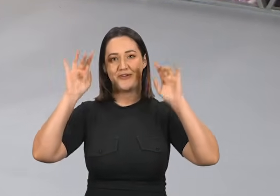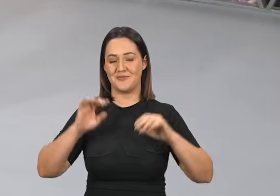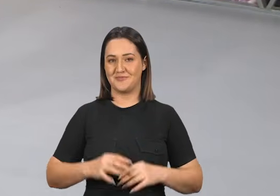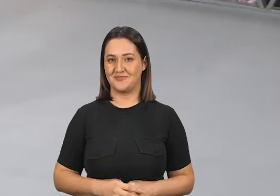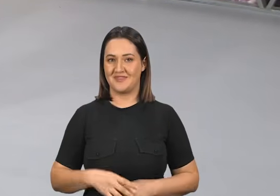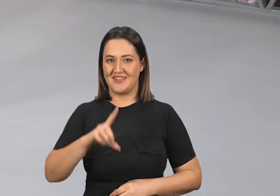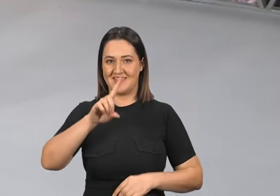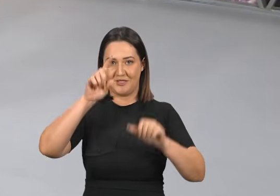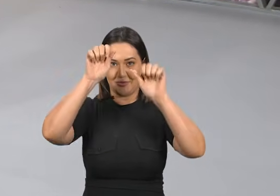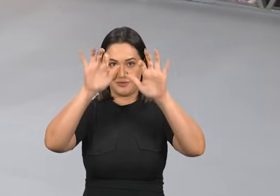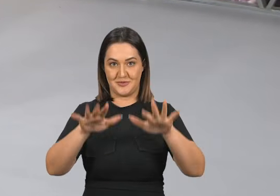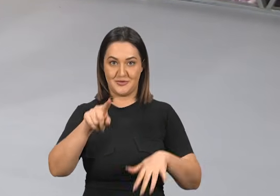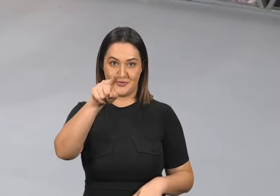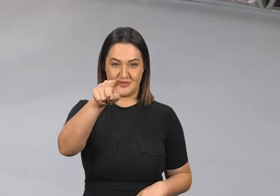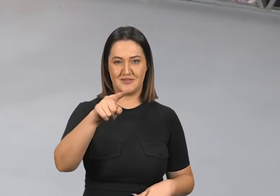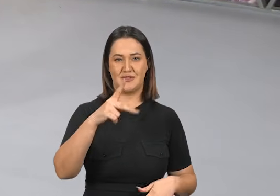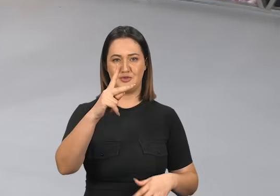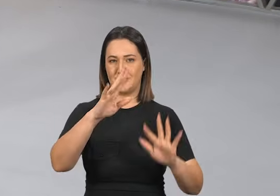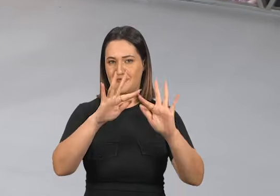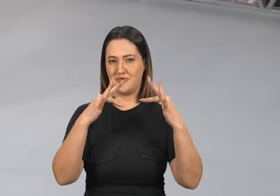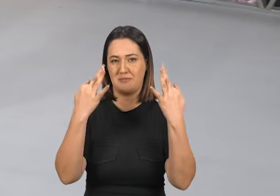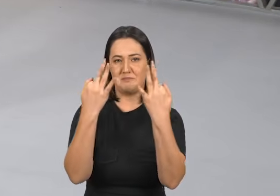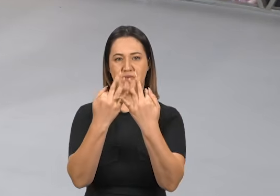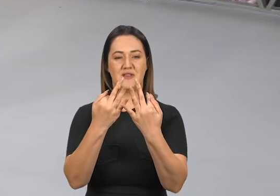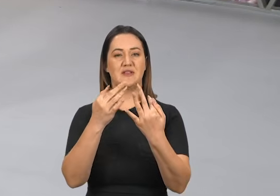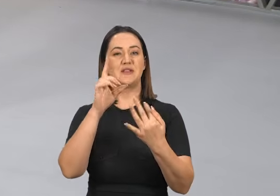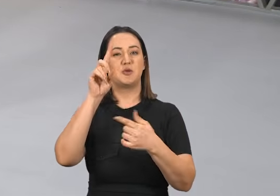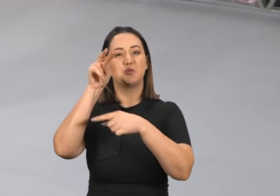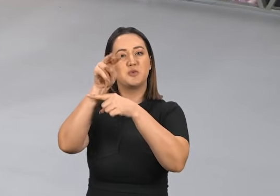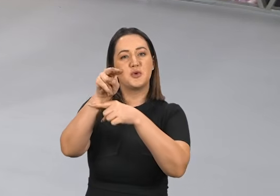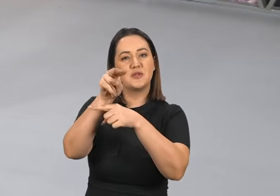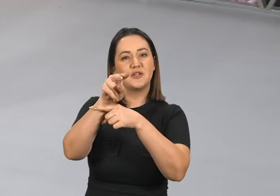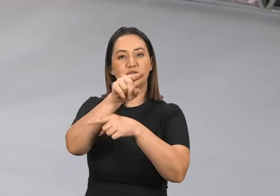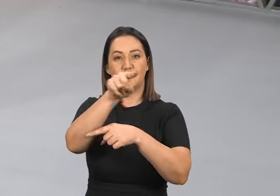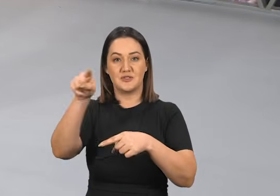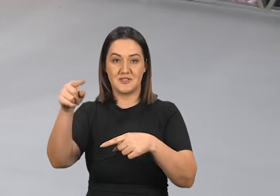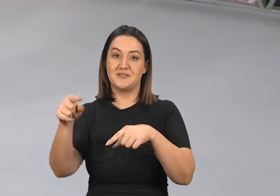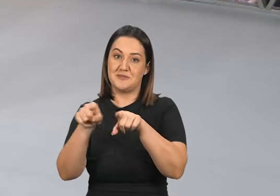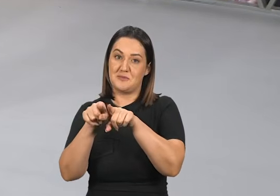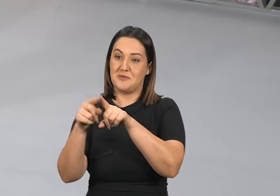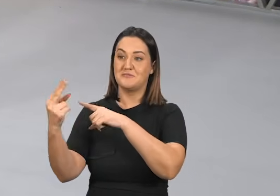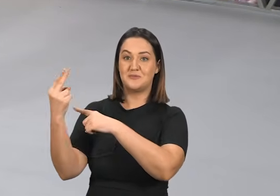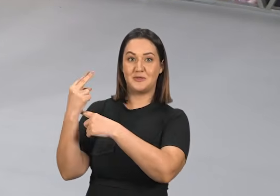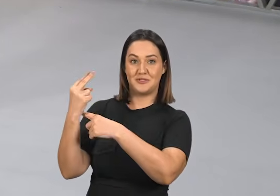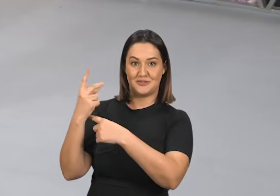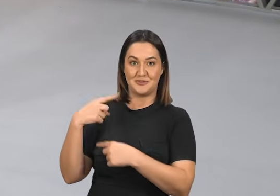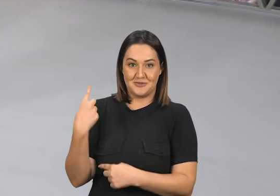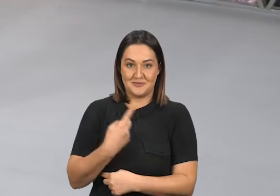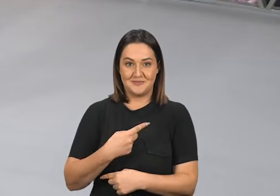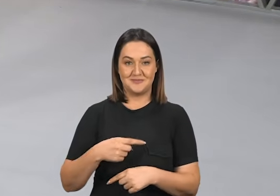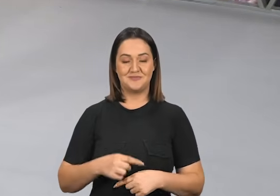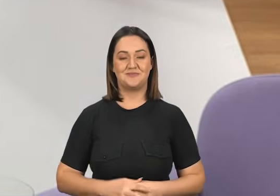abençoe você, sua casa, sua família, que Deus proteja cada um de vocês e cada um de nós também.